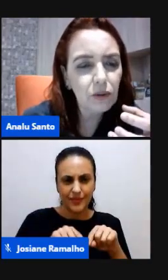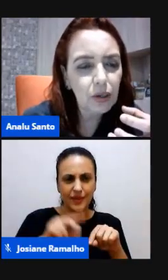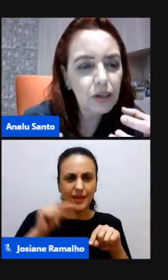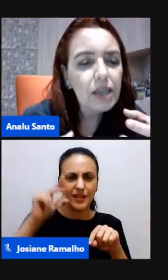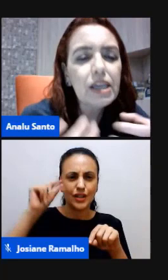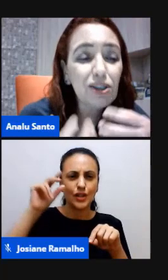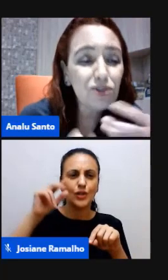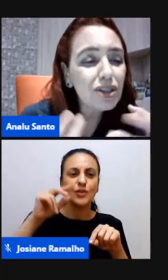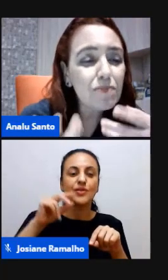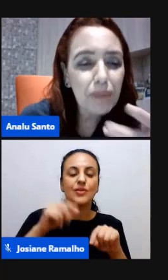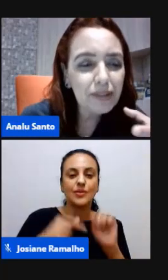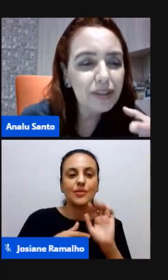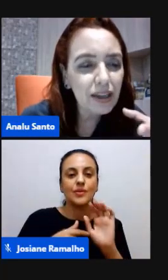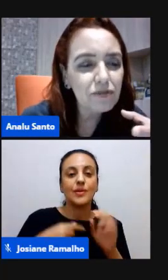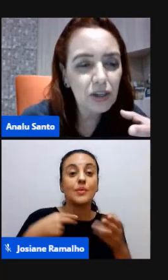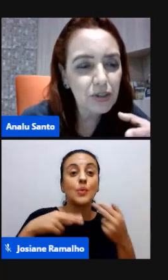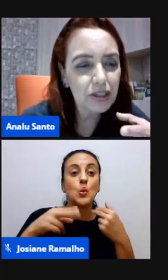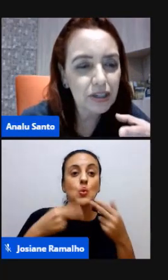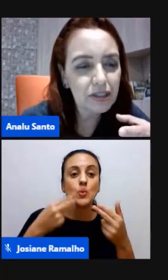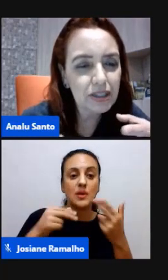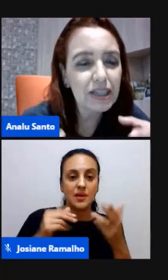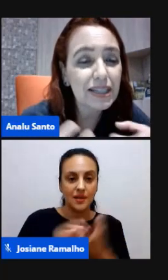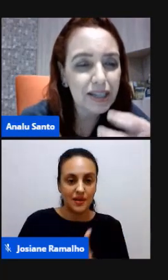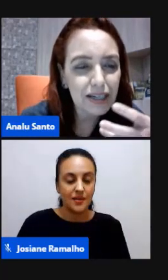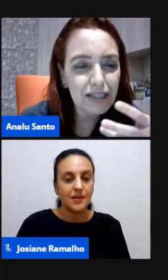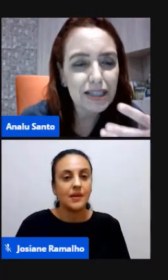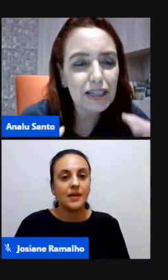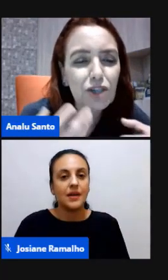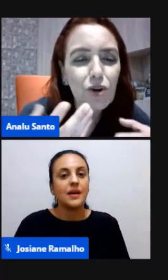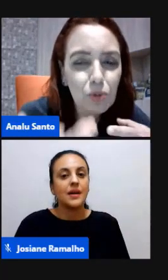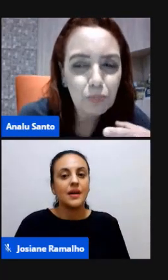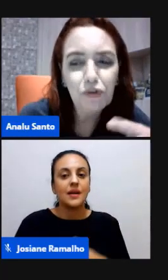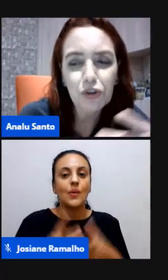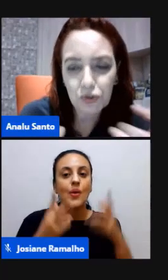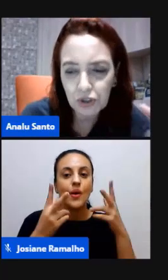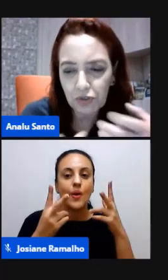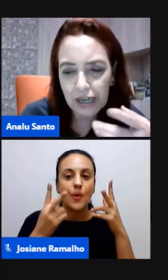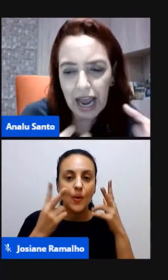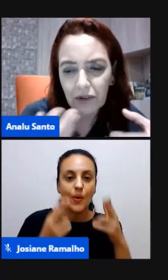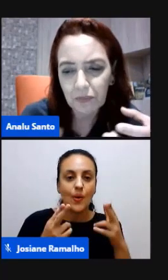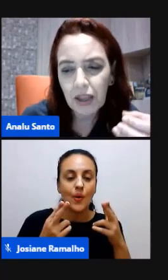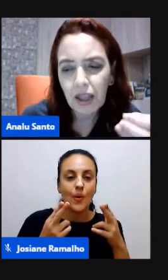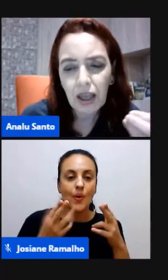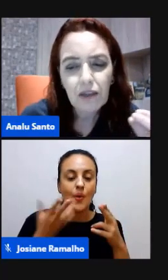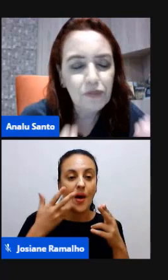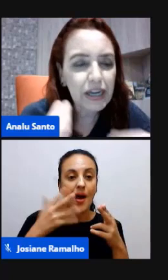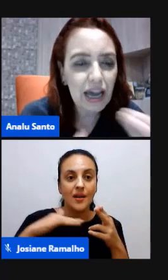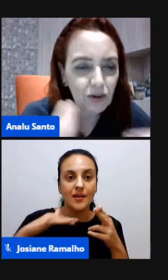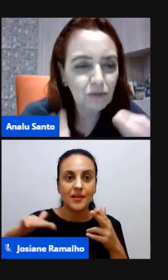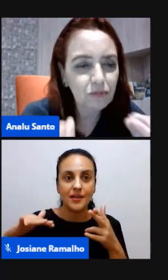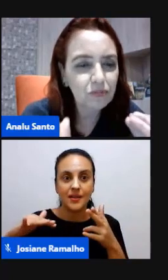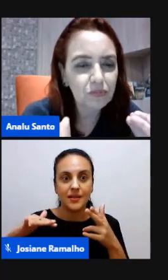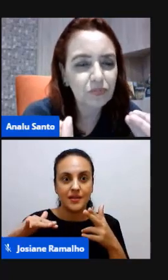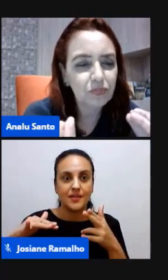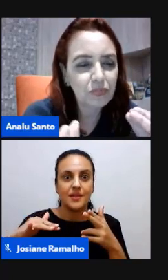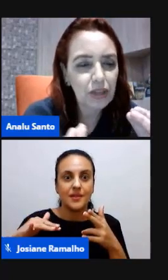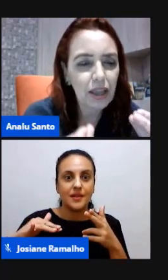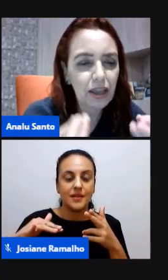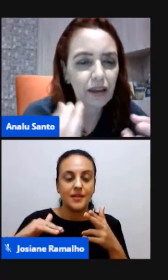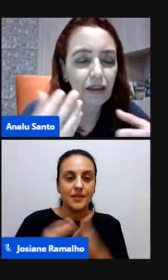que tinham ali. E isso também tem a ver com as crianças. As crianças, assim como os professores ficaram